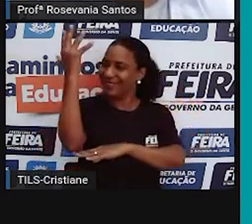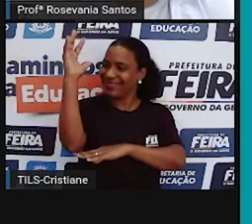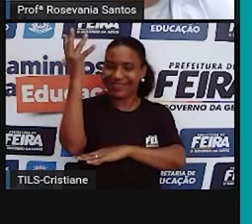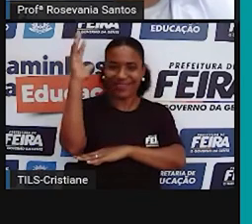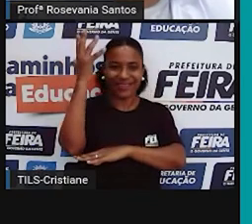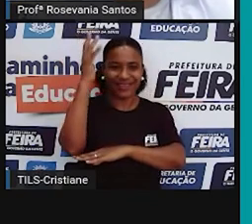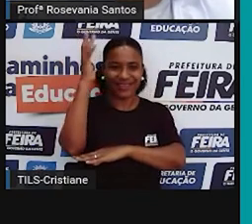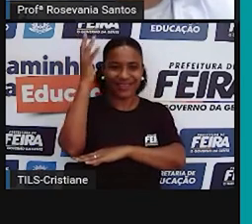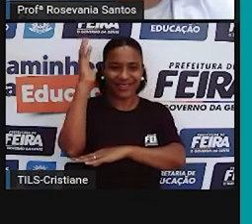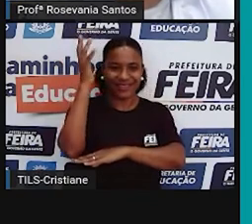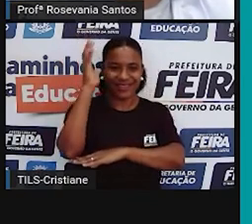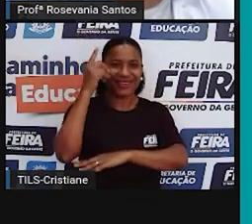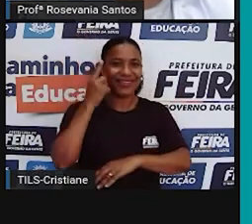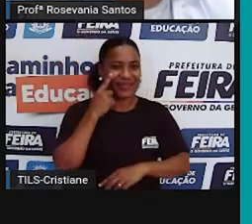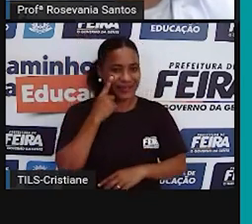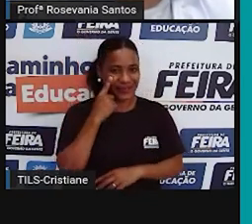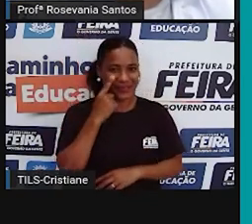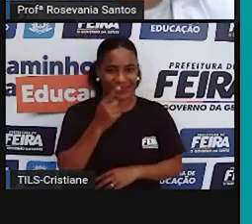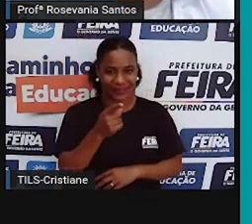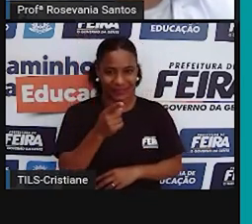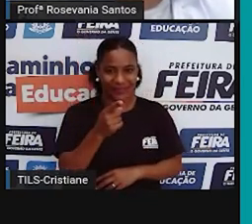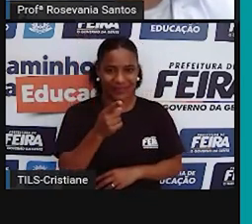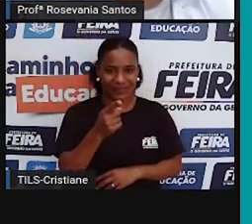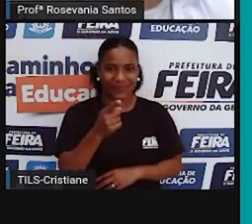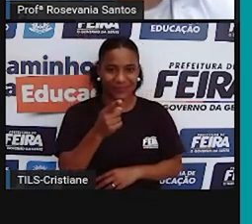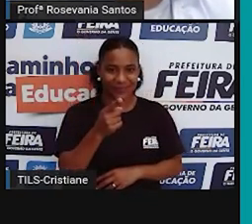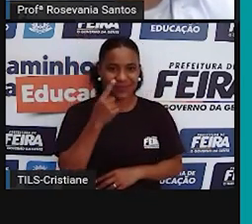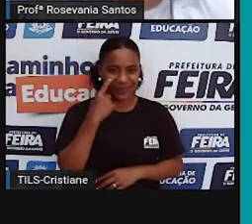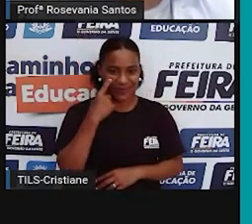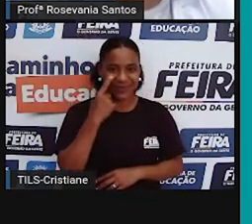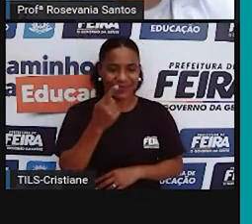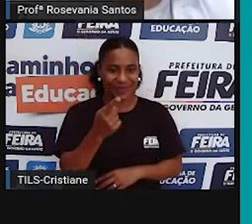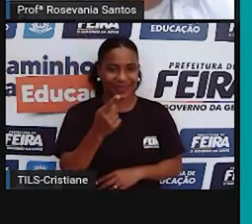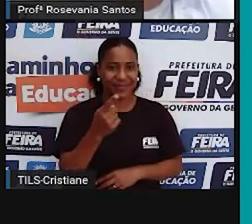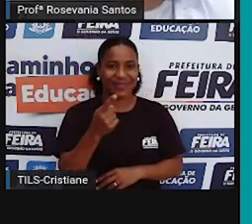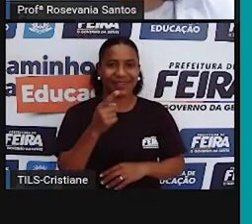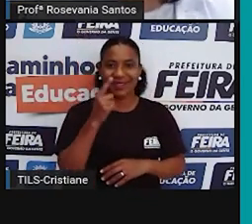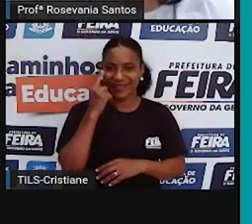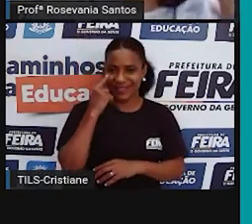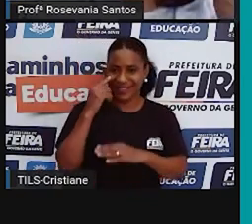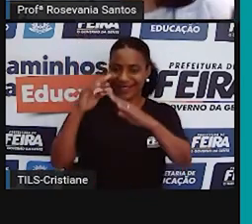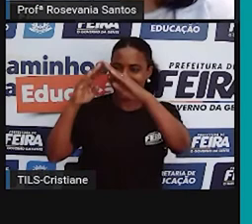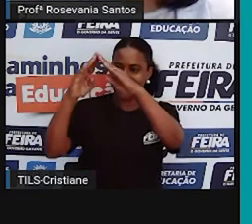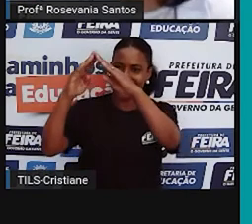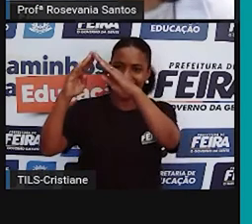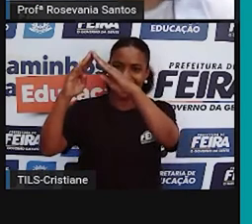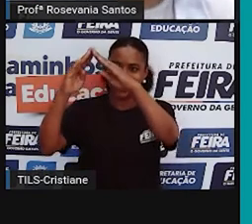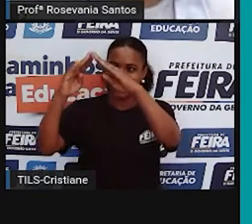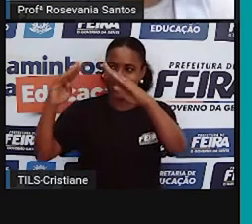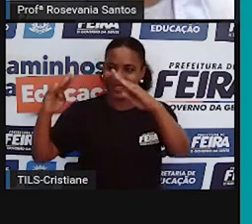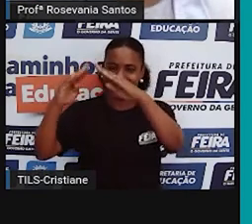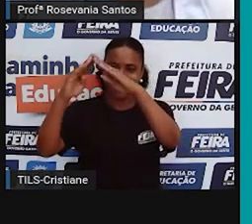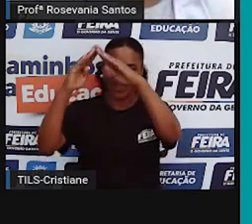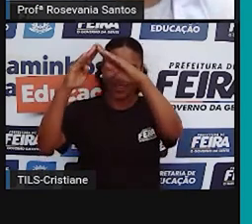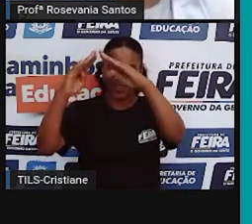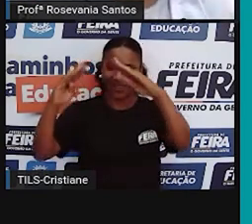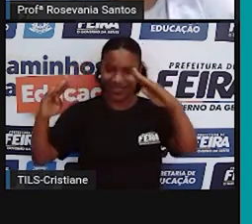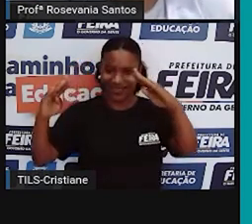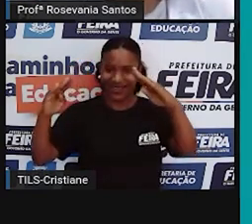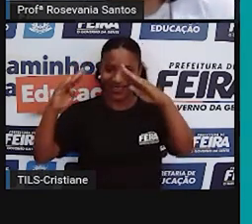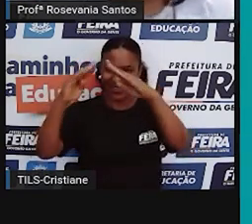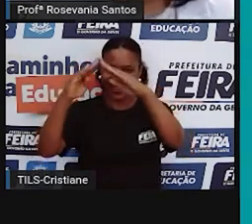árvorezinha ali plantada, né, a árvore até seguindo a ideia da escala, maior que a casa, que às vezes vocês desenham, né, fazem